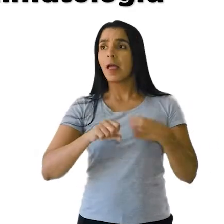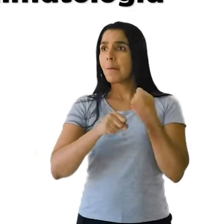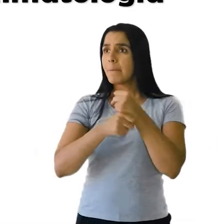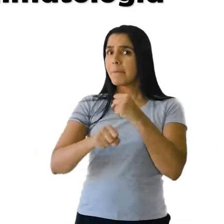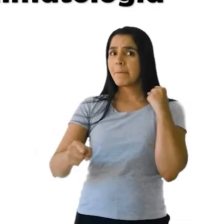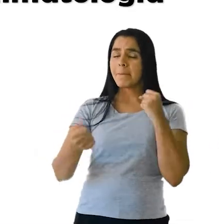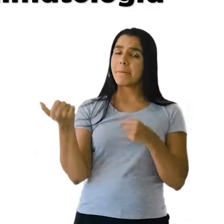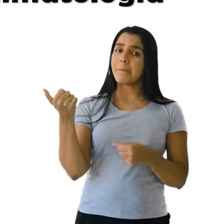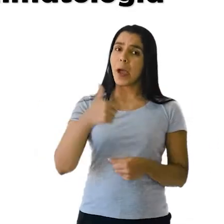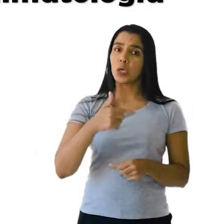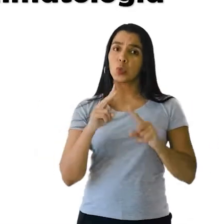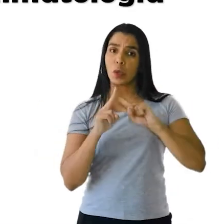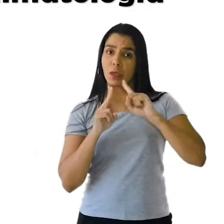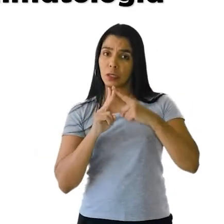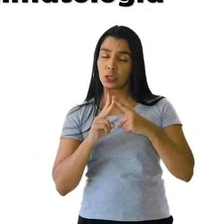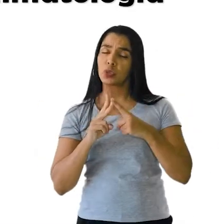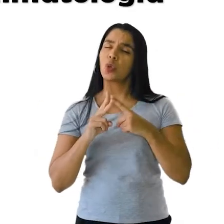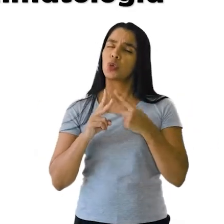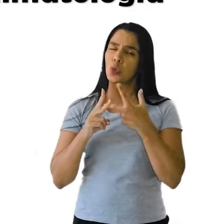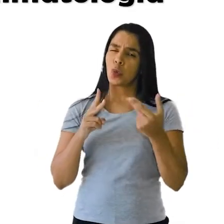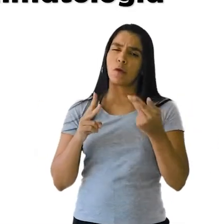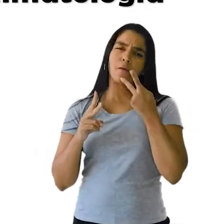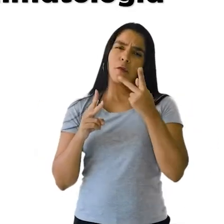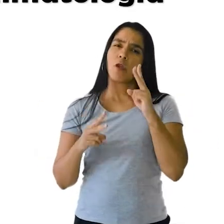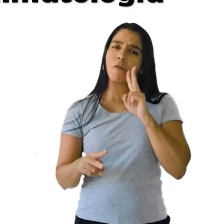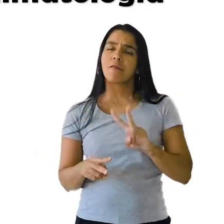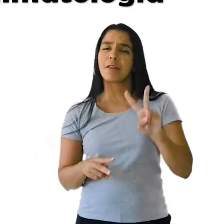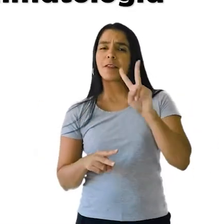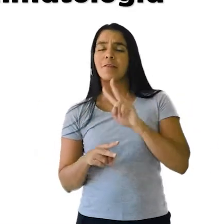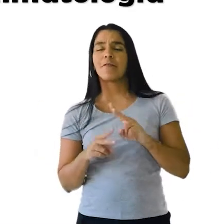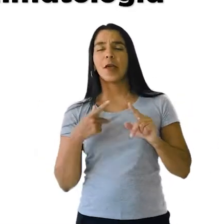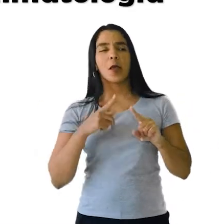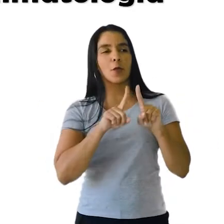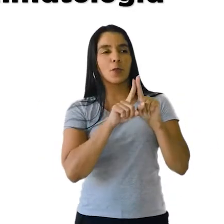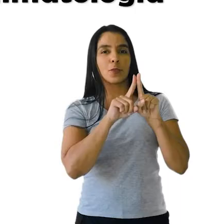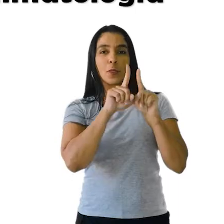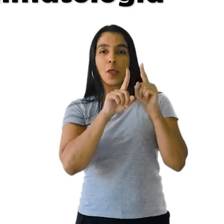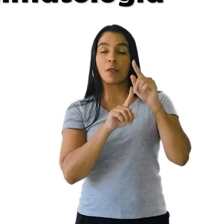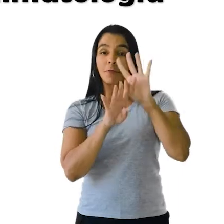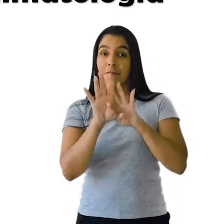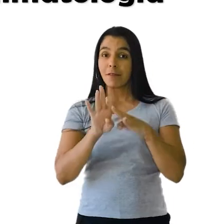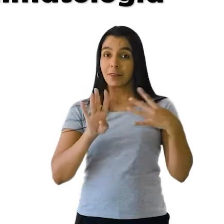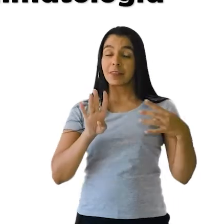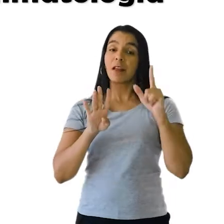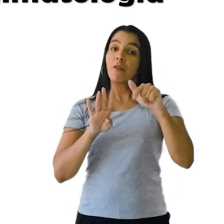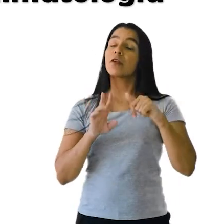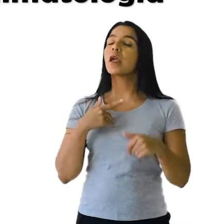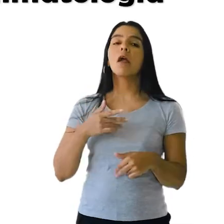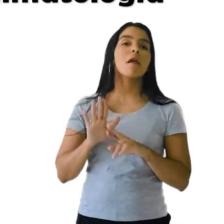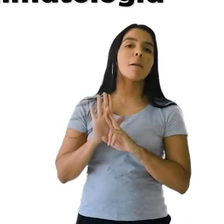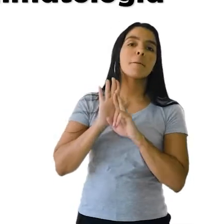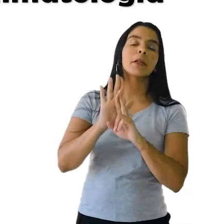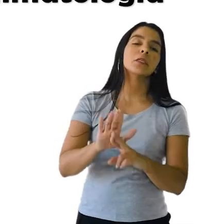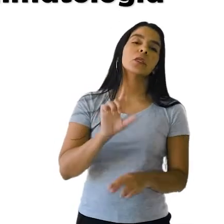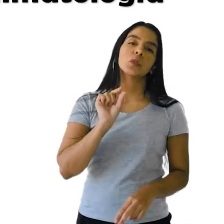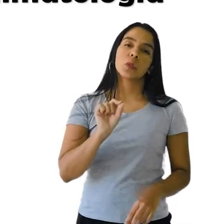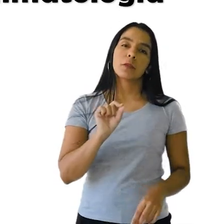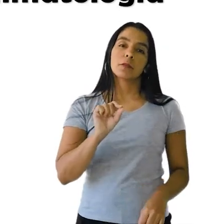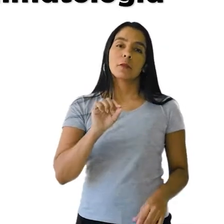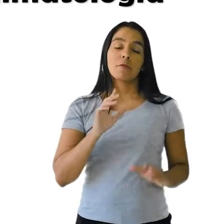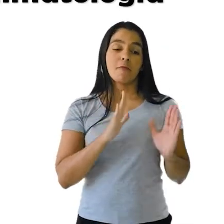de variação do clima da Terra é tão mais amplo do que isso que a gente consegue ver nesse gráfico,